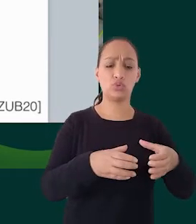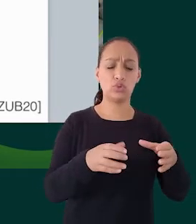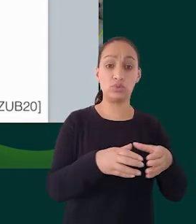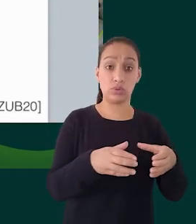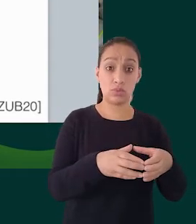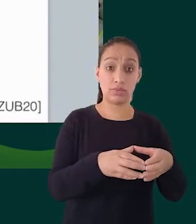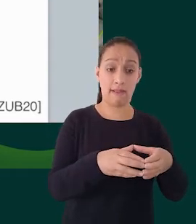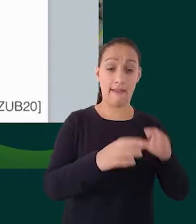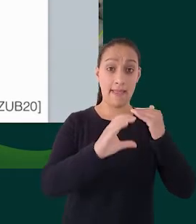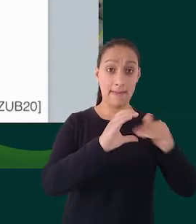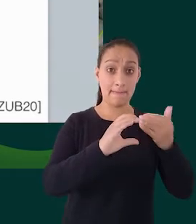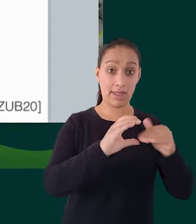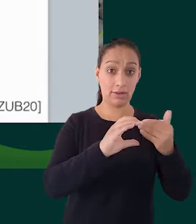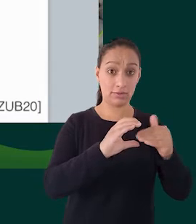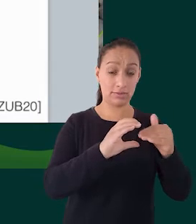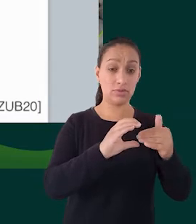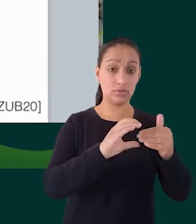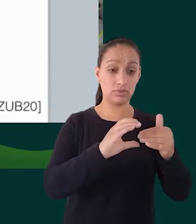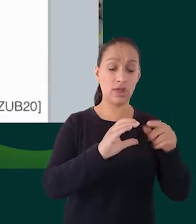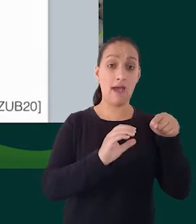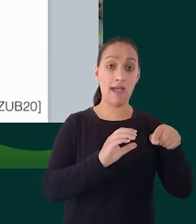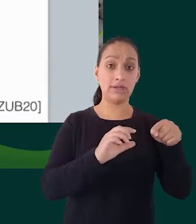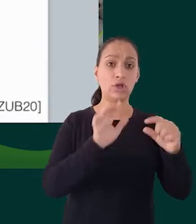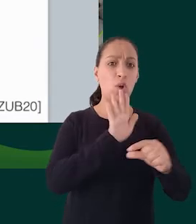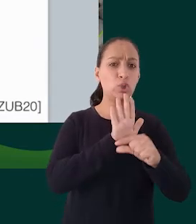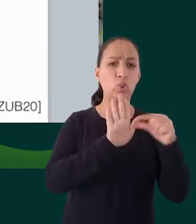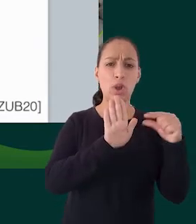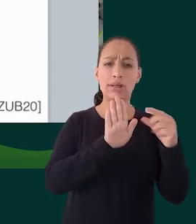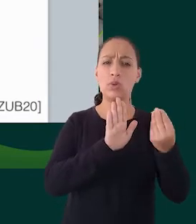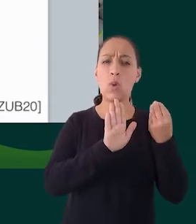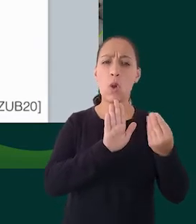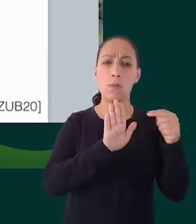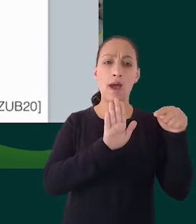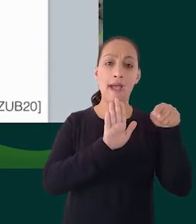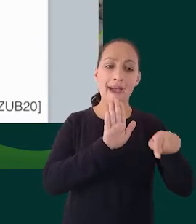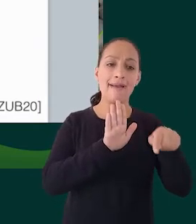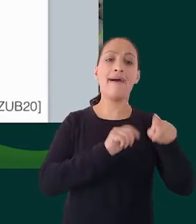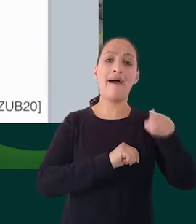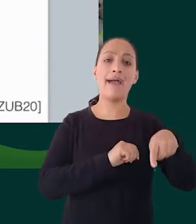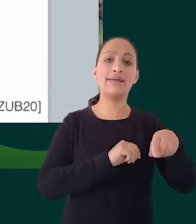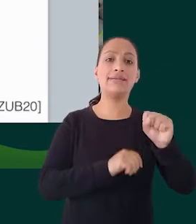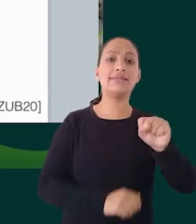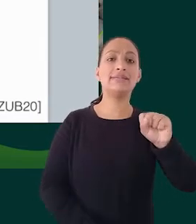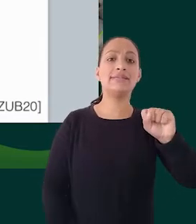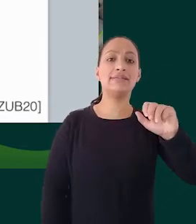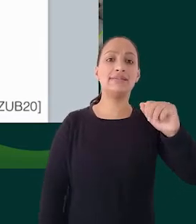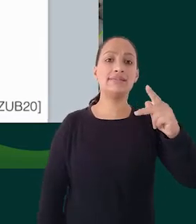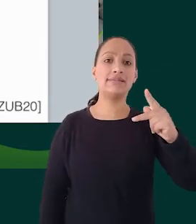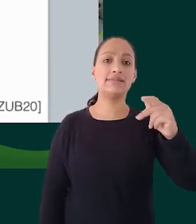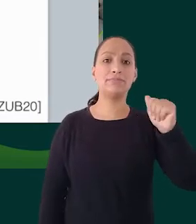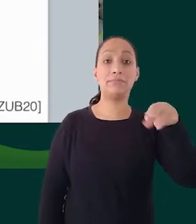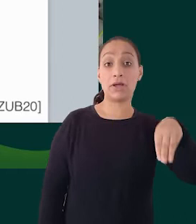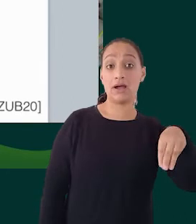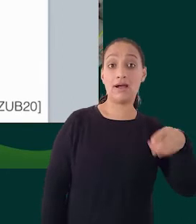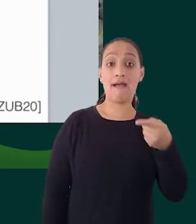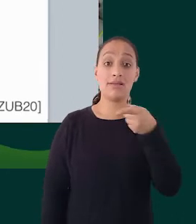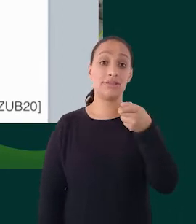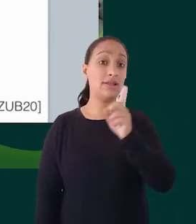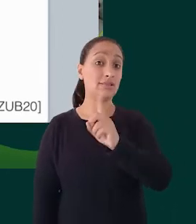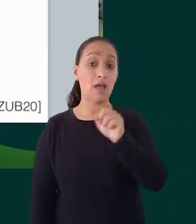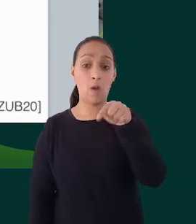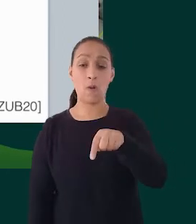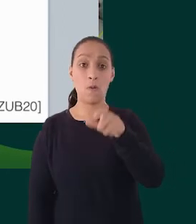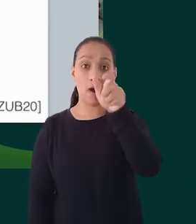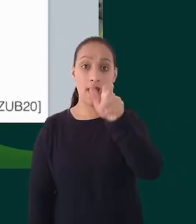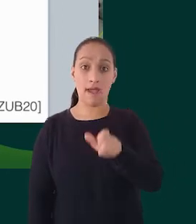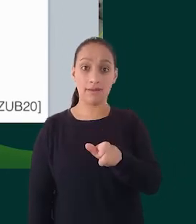de e-mails rotulados como esse e-mail é um spam, esse e-mail não é um spam, esse não é um